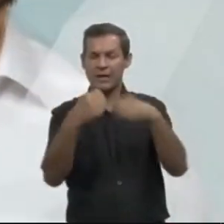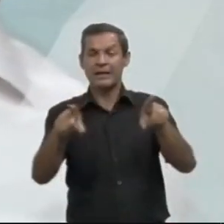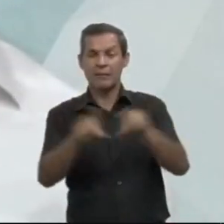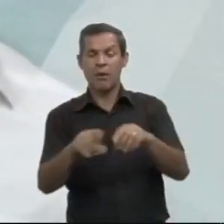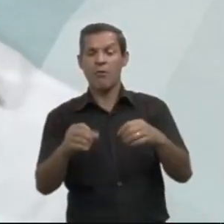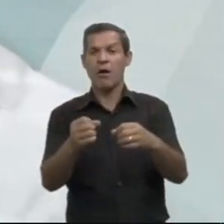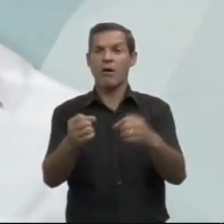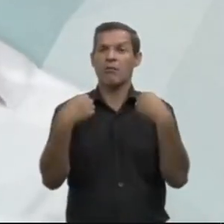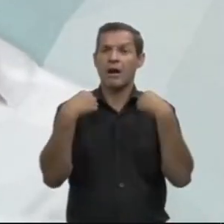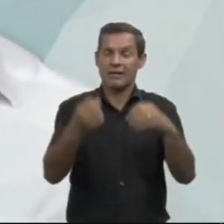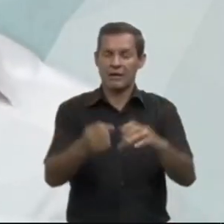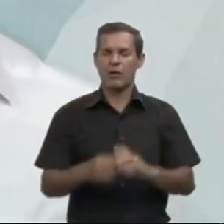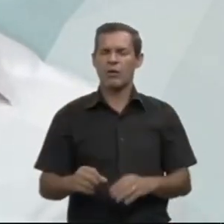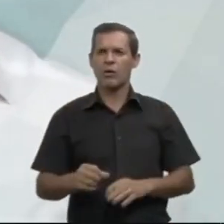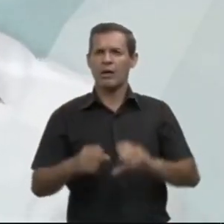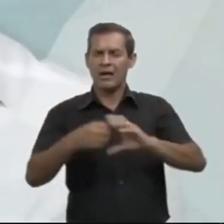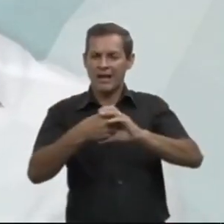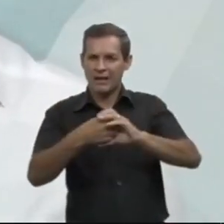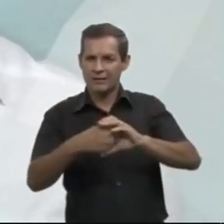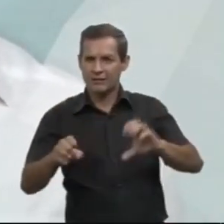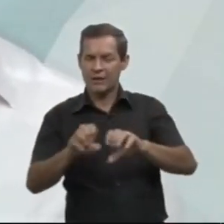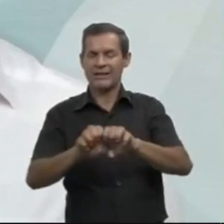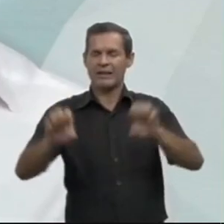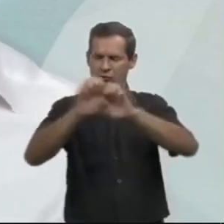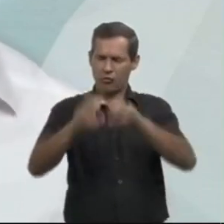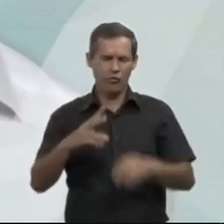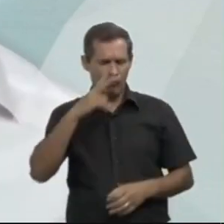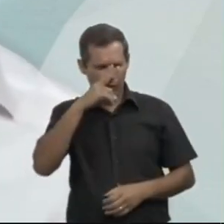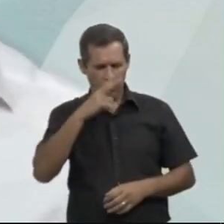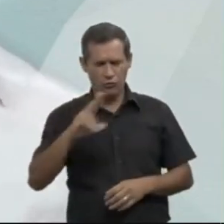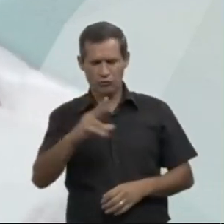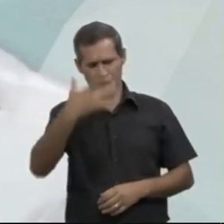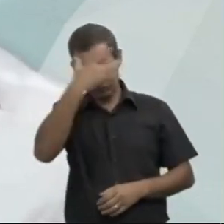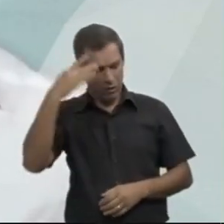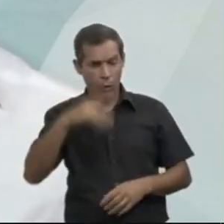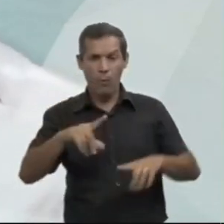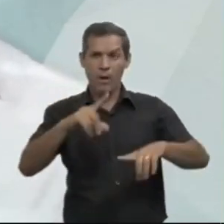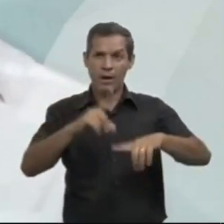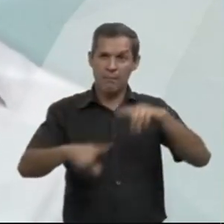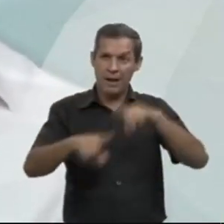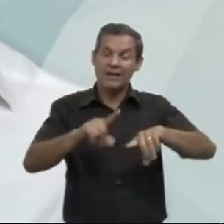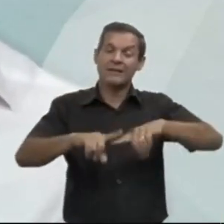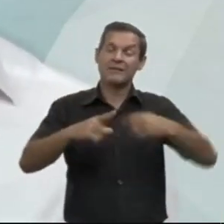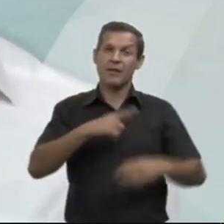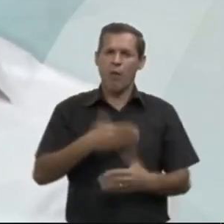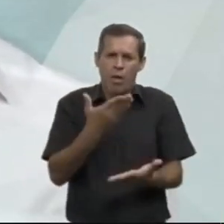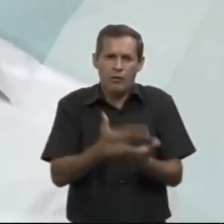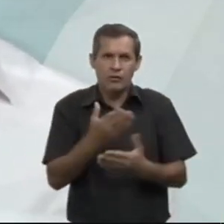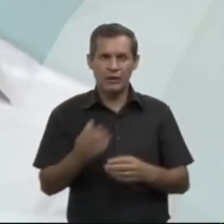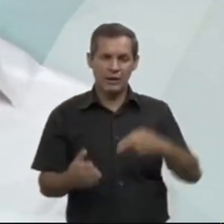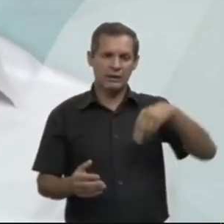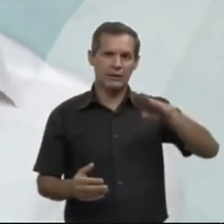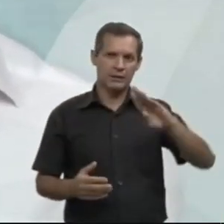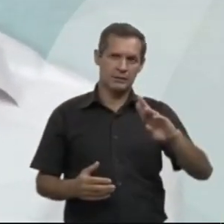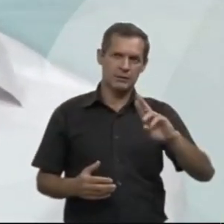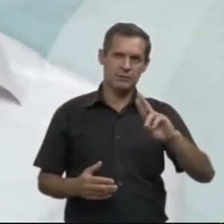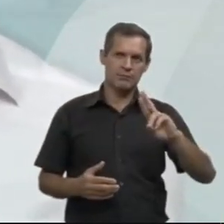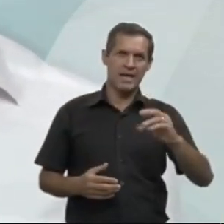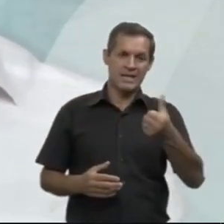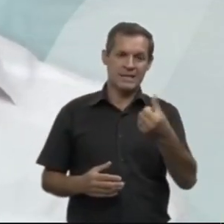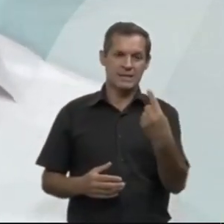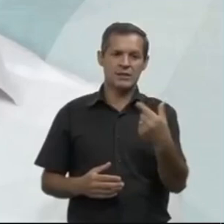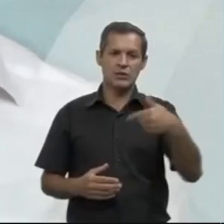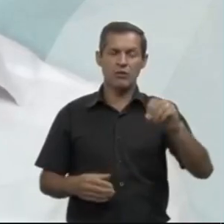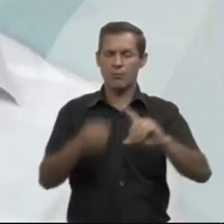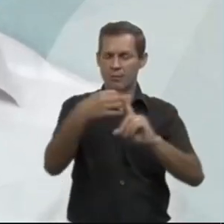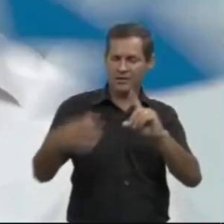uma academia, as cargas de utilização são altas pela concentração de pessoas e equipamentos. Assim, tive que estudar a NBR 6120